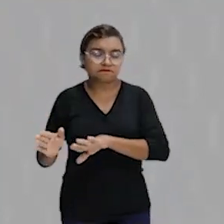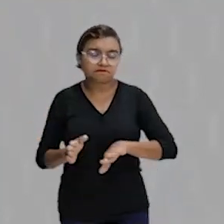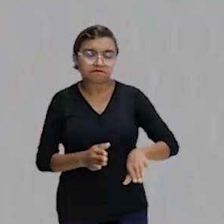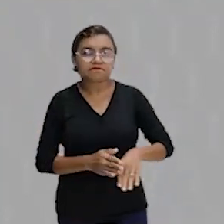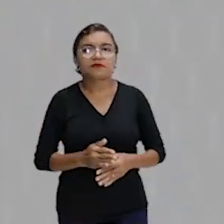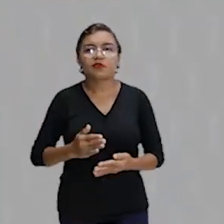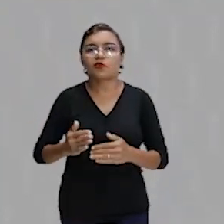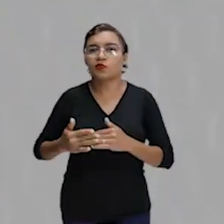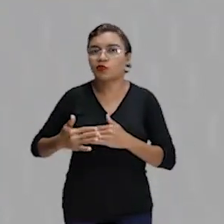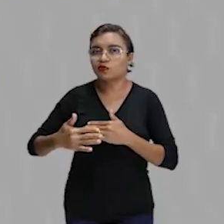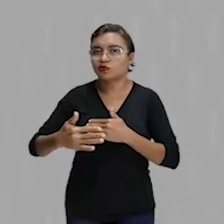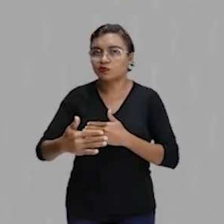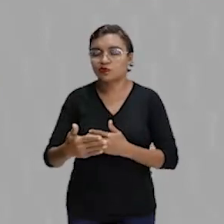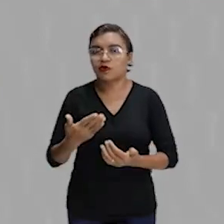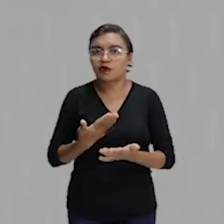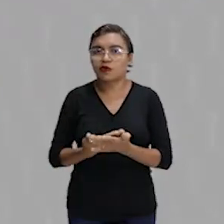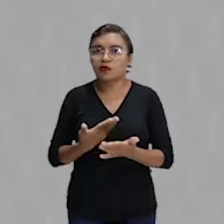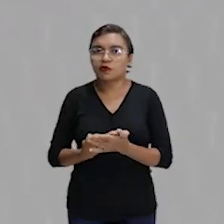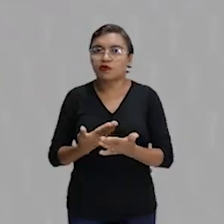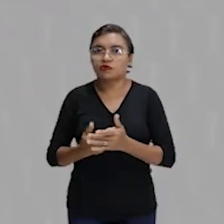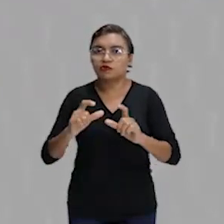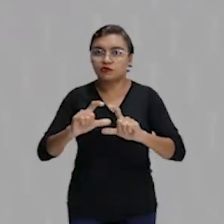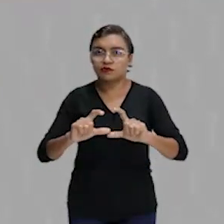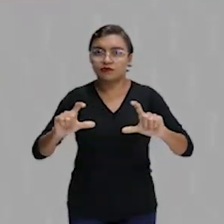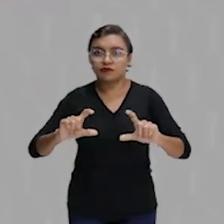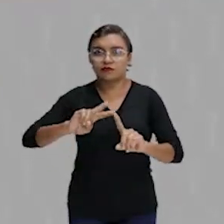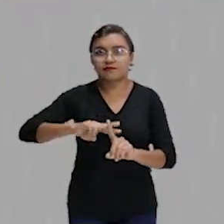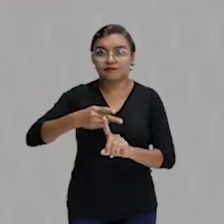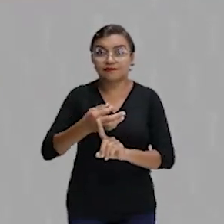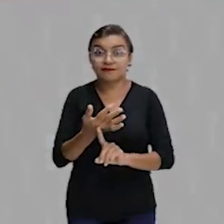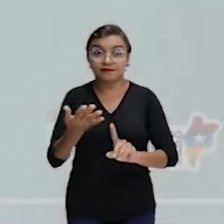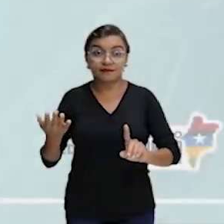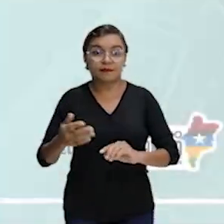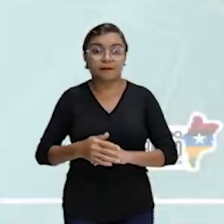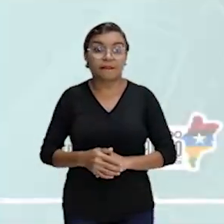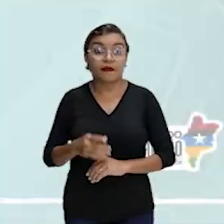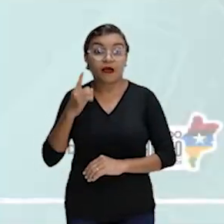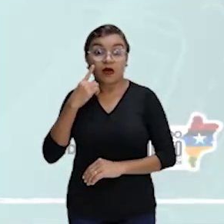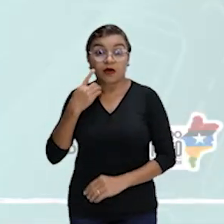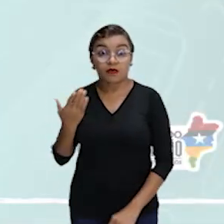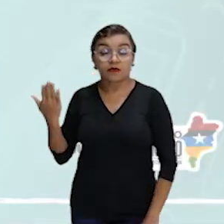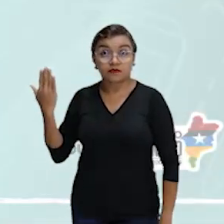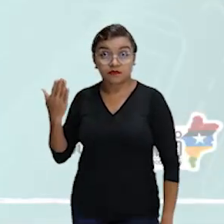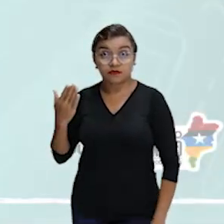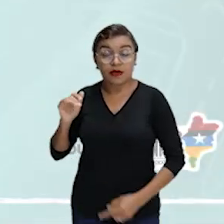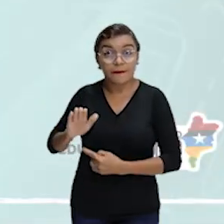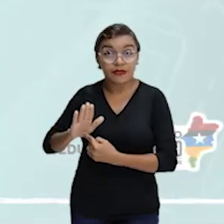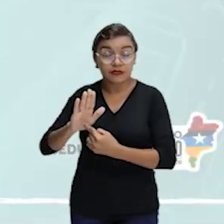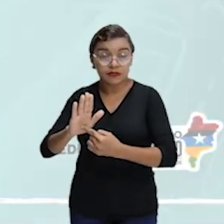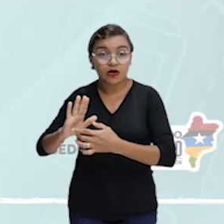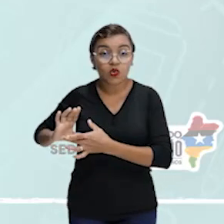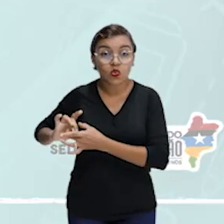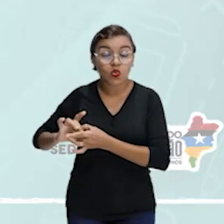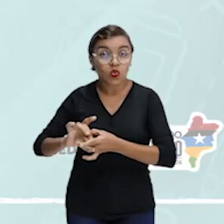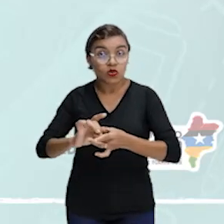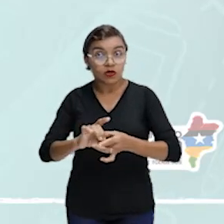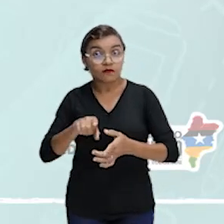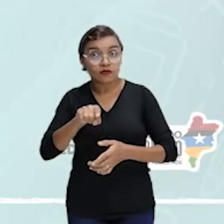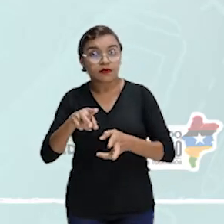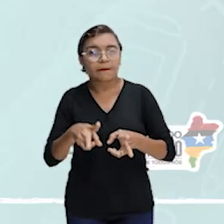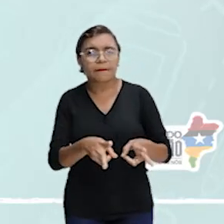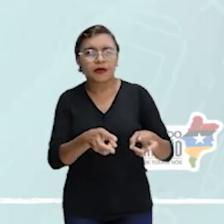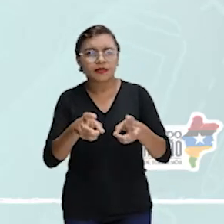nosso estudo de função exponencial, vendo as aplicações. Inicialmente, nós vamos apresentar um contexto, né? Para você